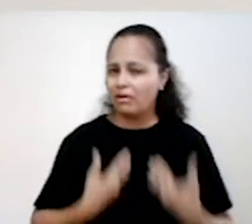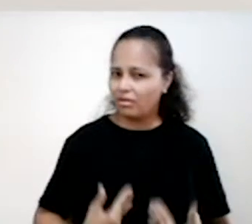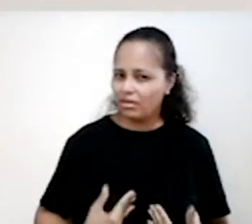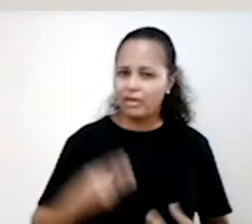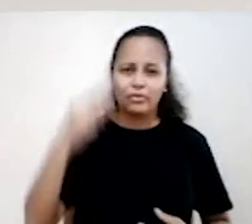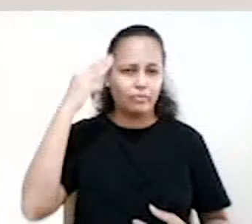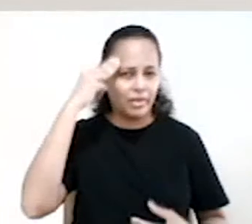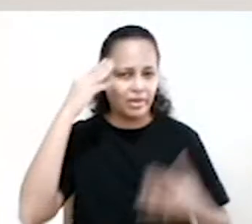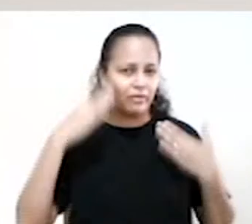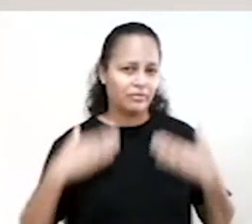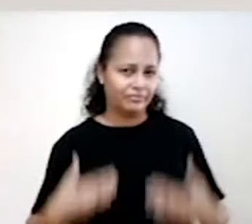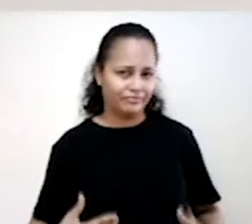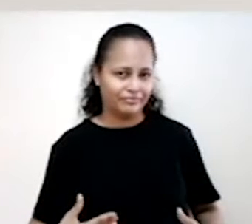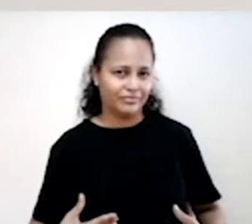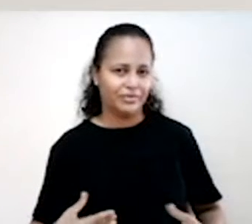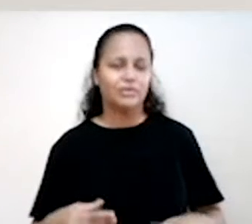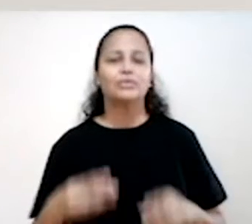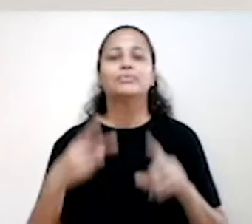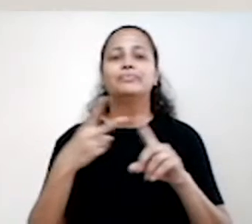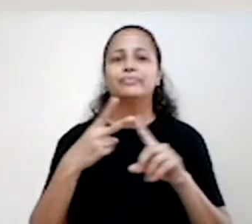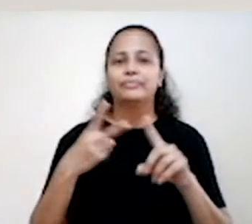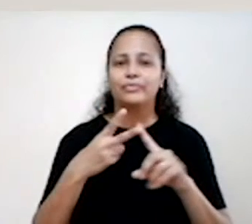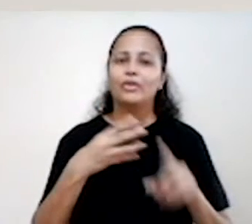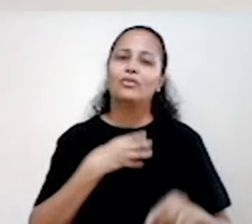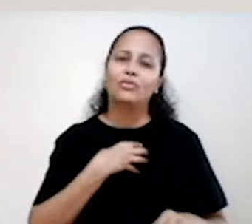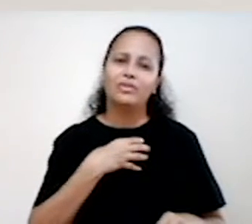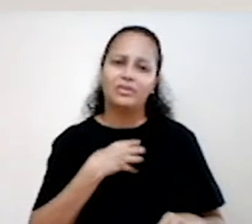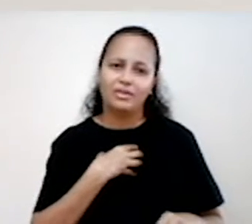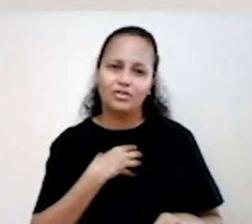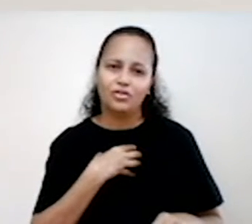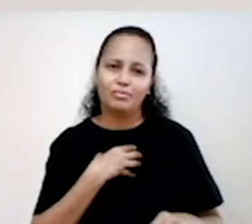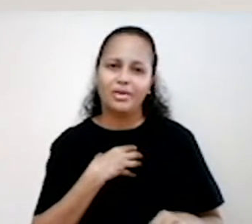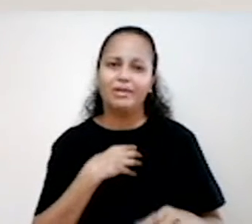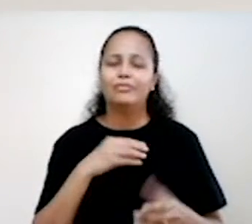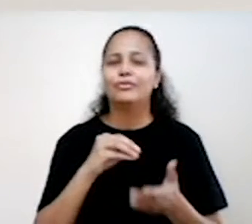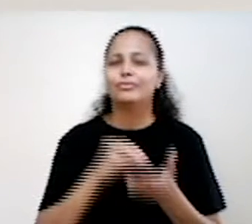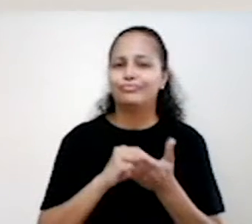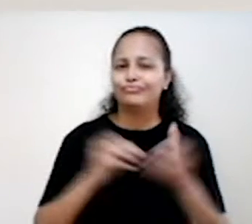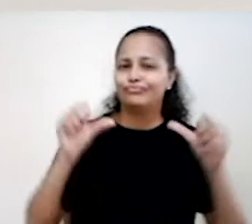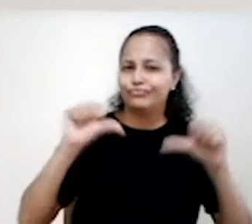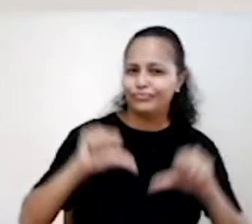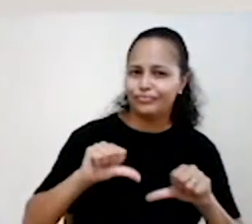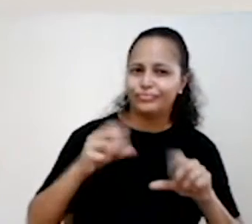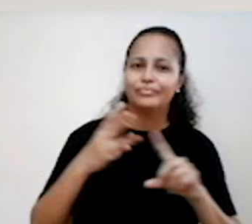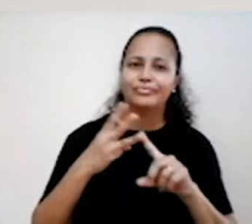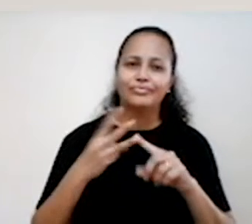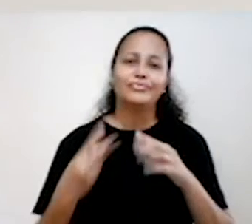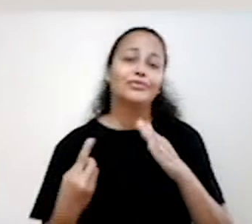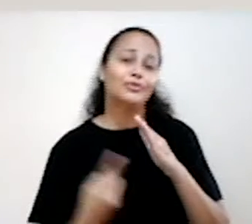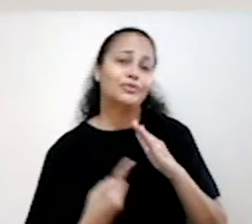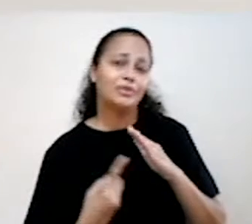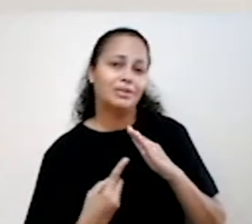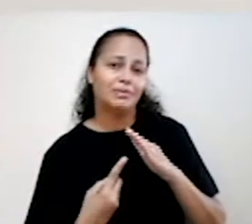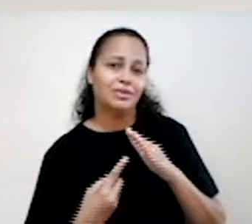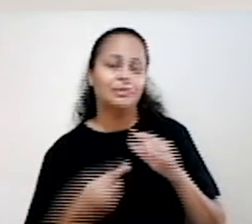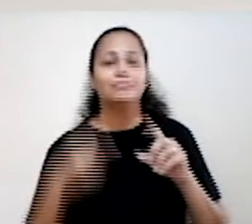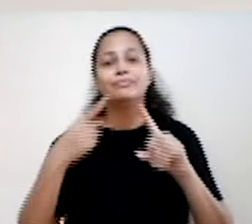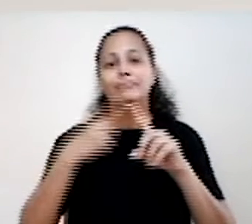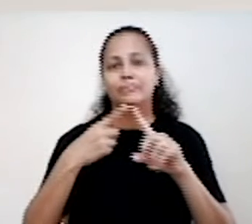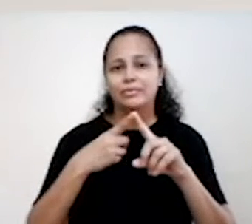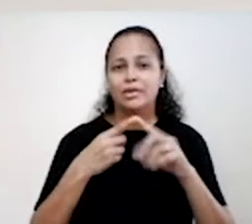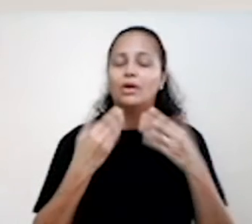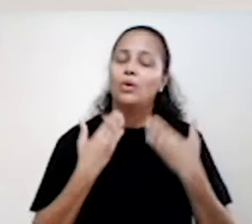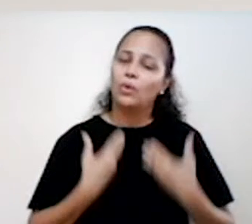excessivo físico e mental, o sentimento de fracasso e insegurança e o isolamento. Vou explicar cada um deles. Sobre o cansaço